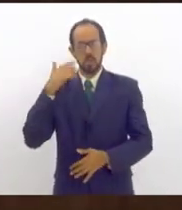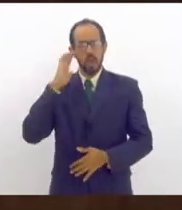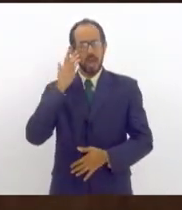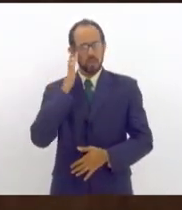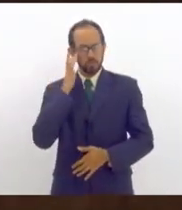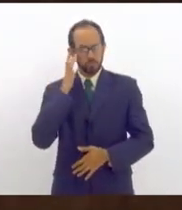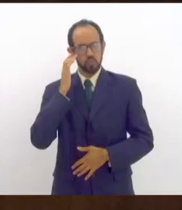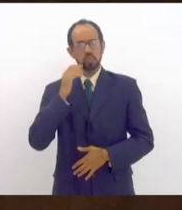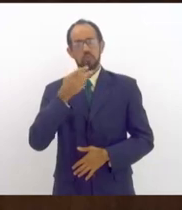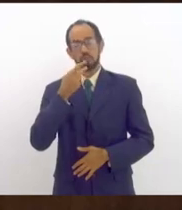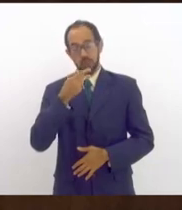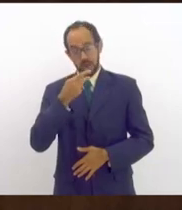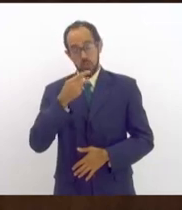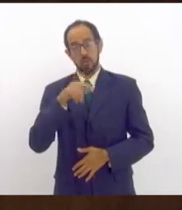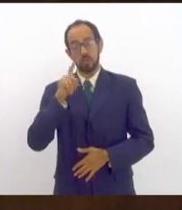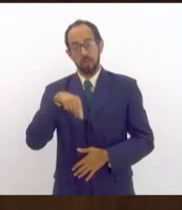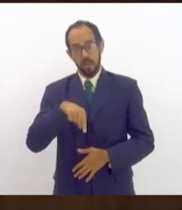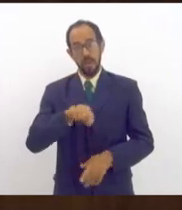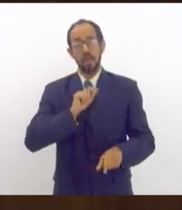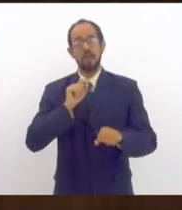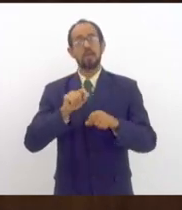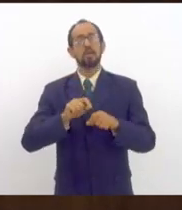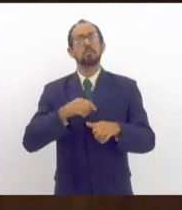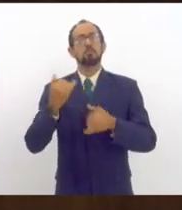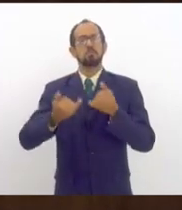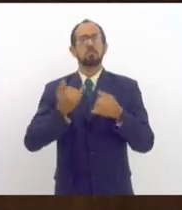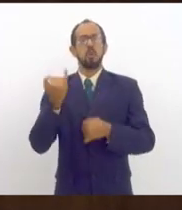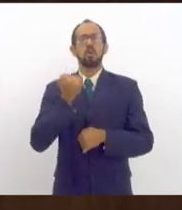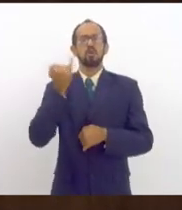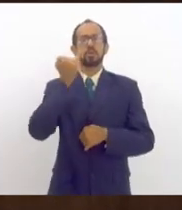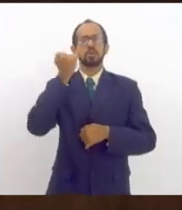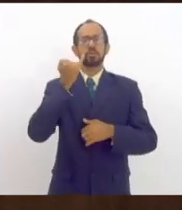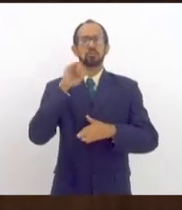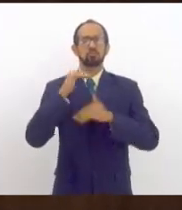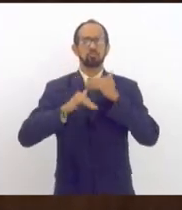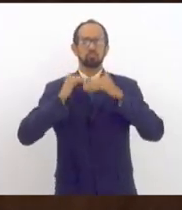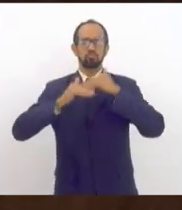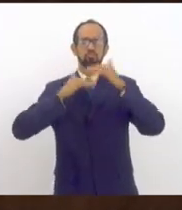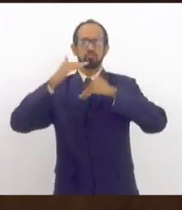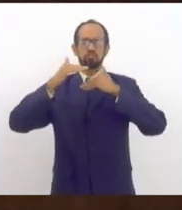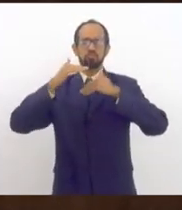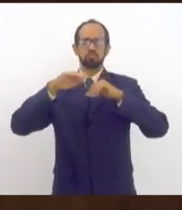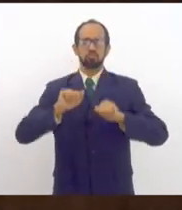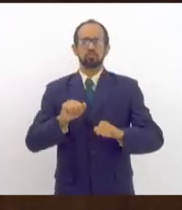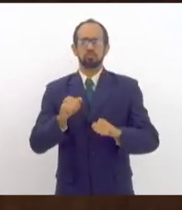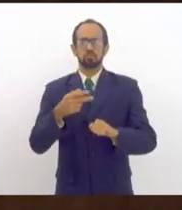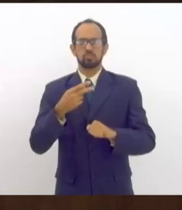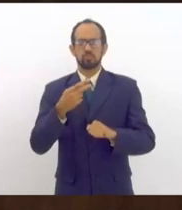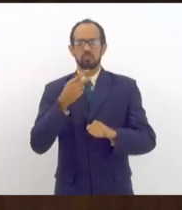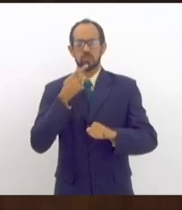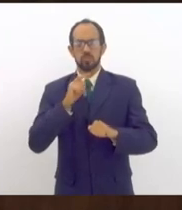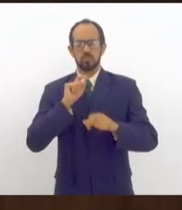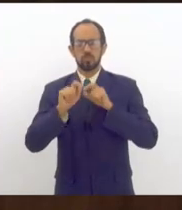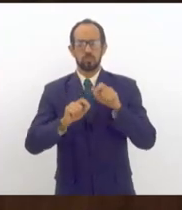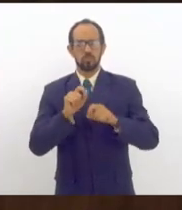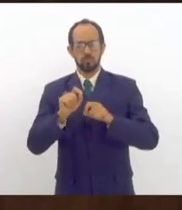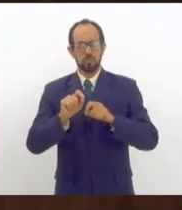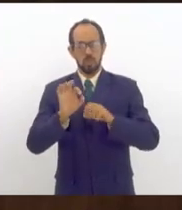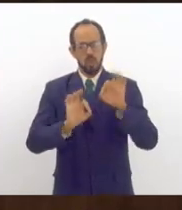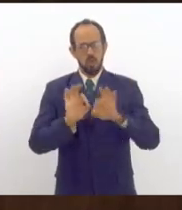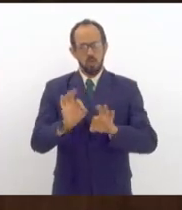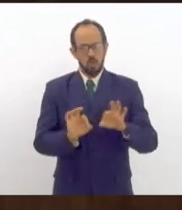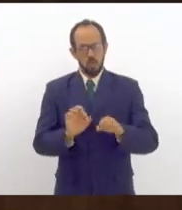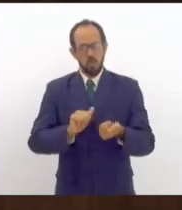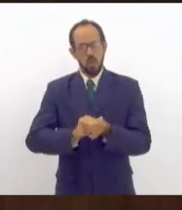afirmo que é um passo importante no naquilo que se refere a reorganização